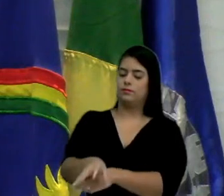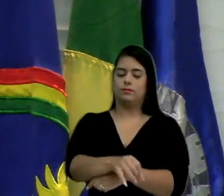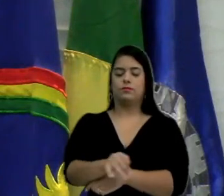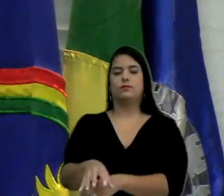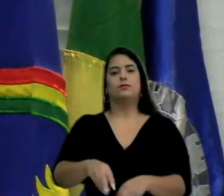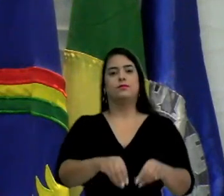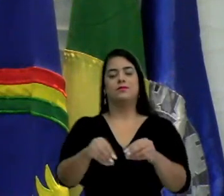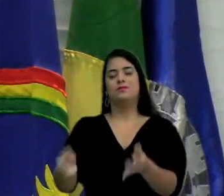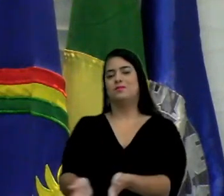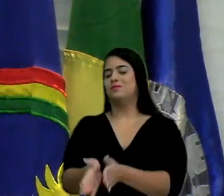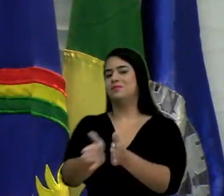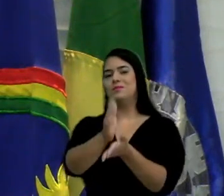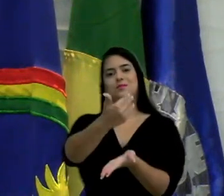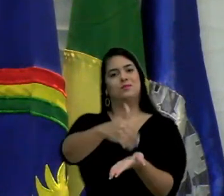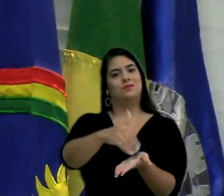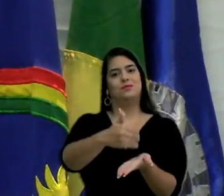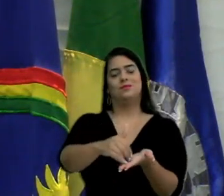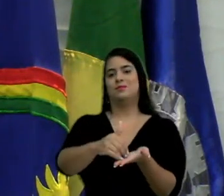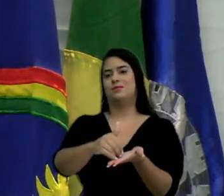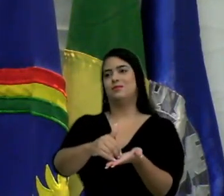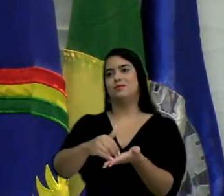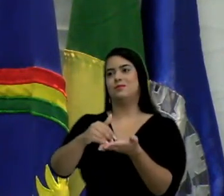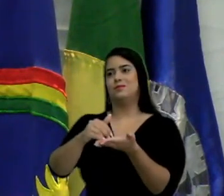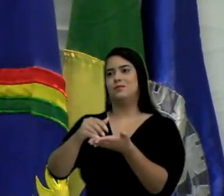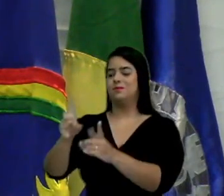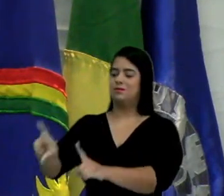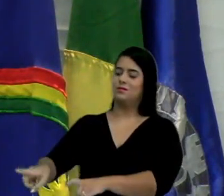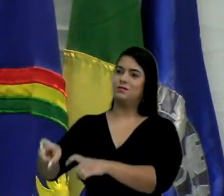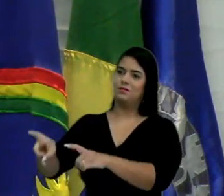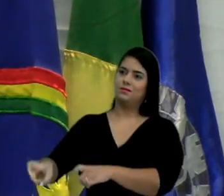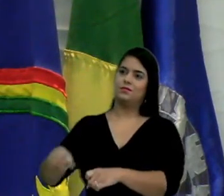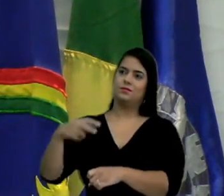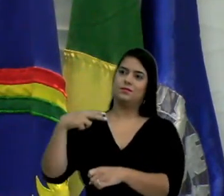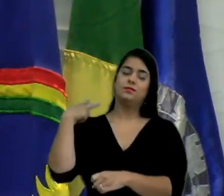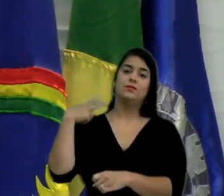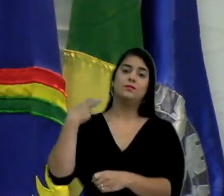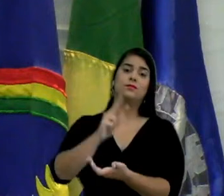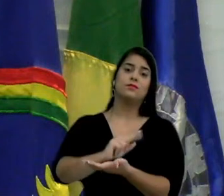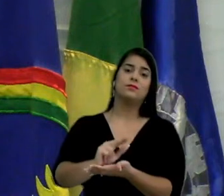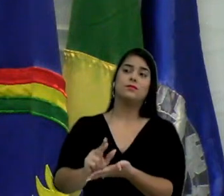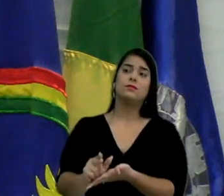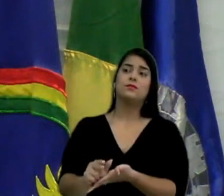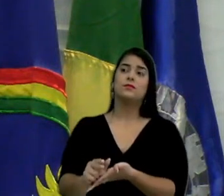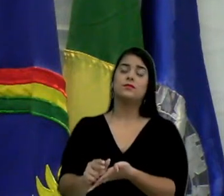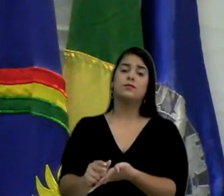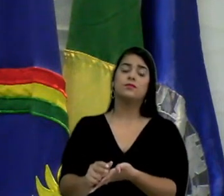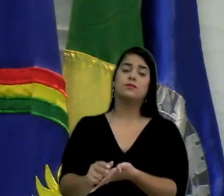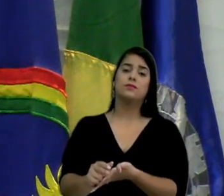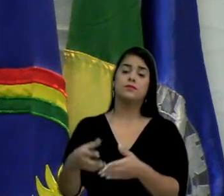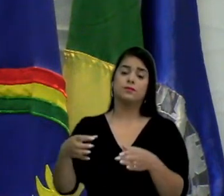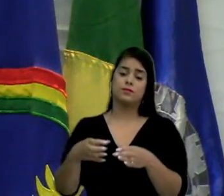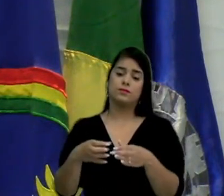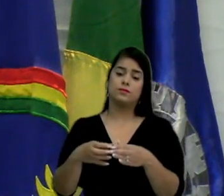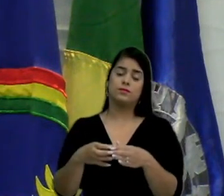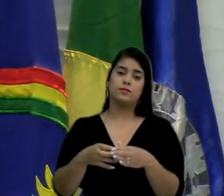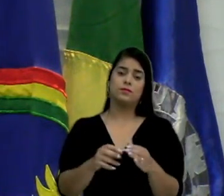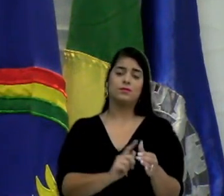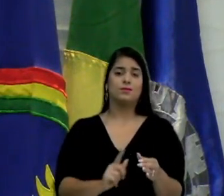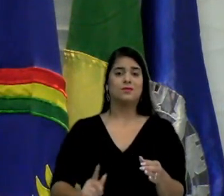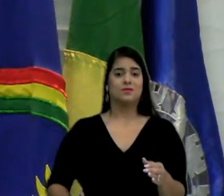aí a equipe da secretaria de agricultura né os vereadores da base do governo que estão aí né fazendo a suas